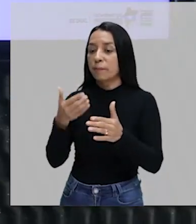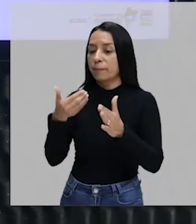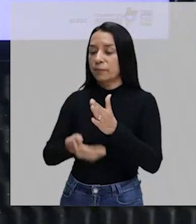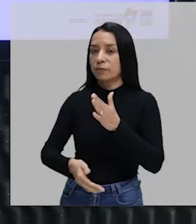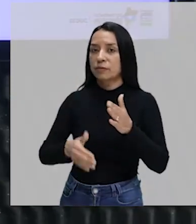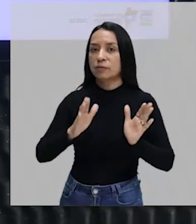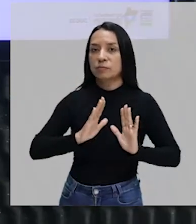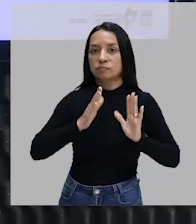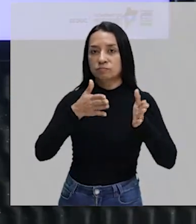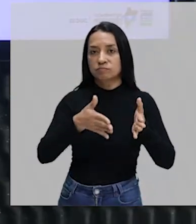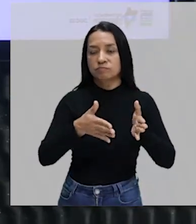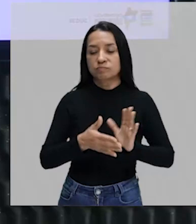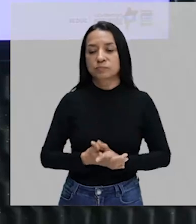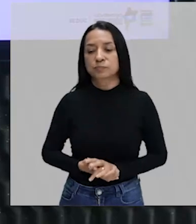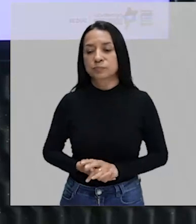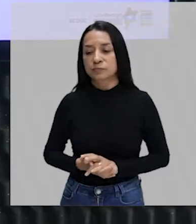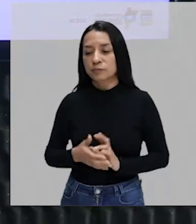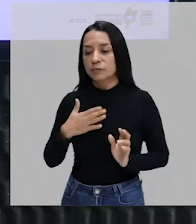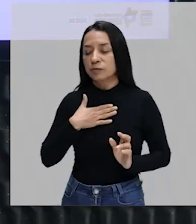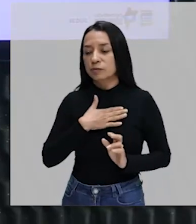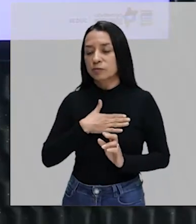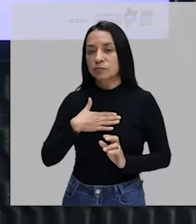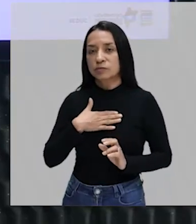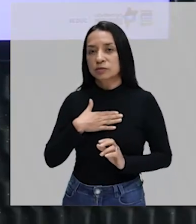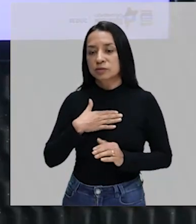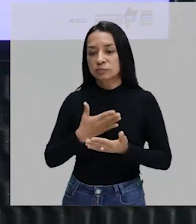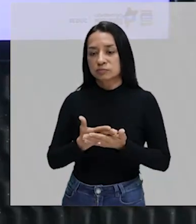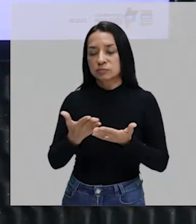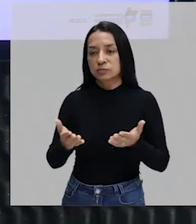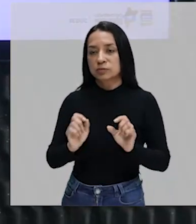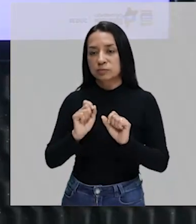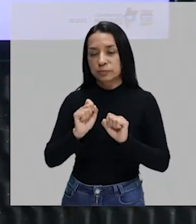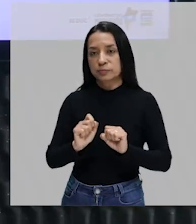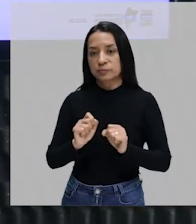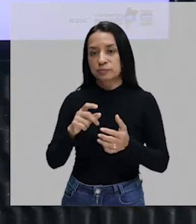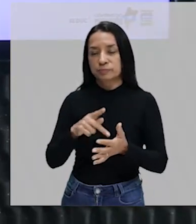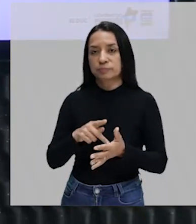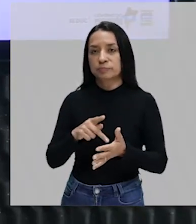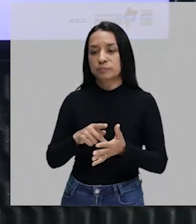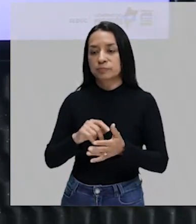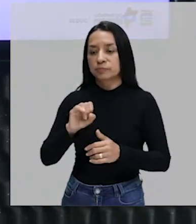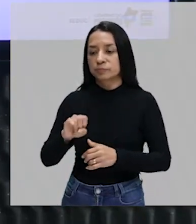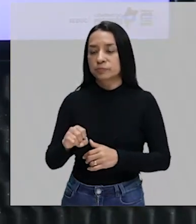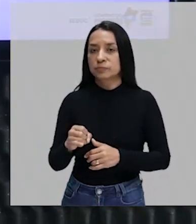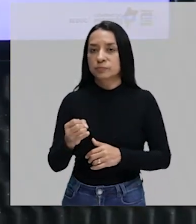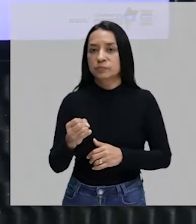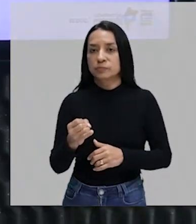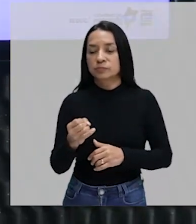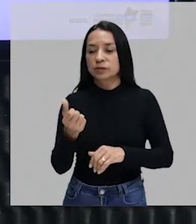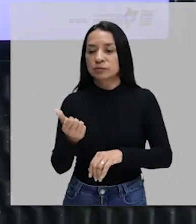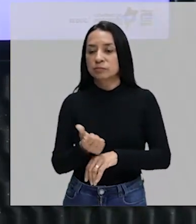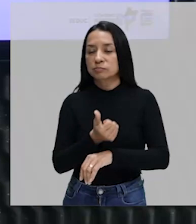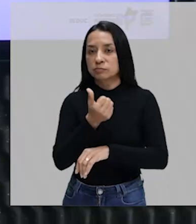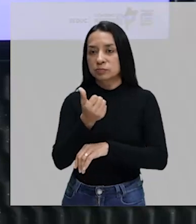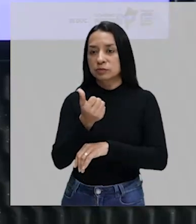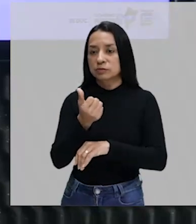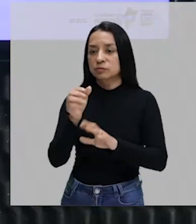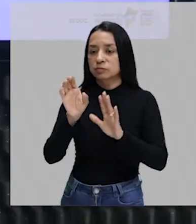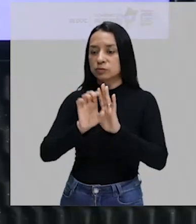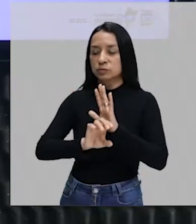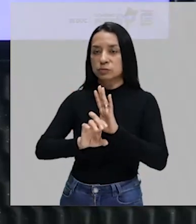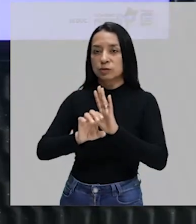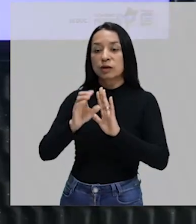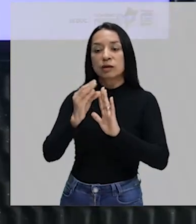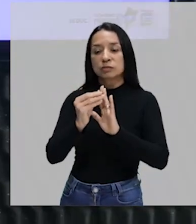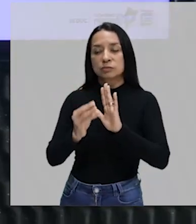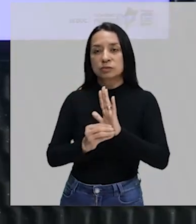Eu gostaria que os senhores pudessem, na verdade, tá, aproveitar ao máximo este conteúdo, porque o nosso tema